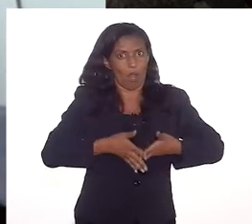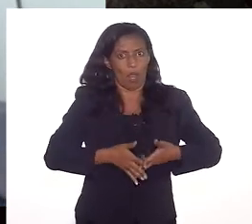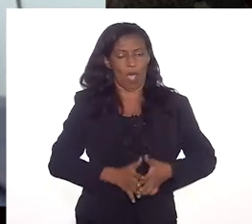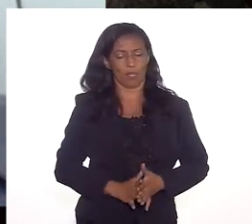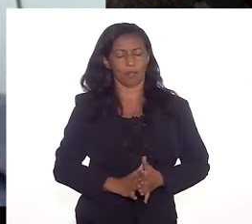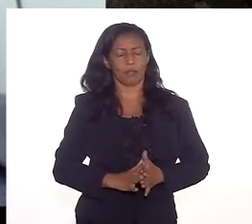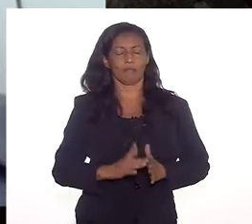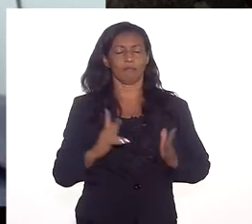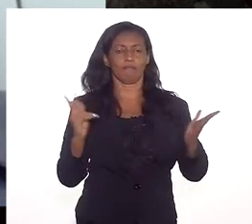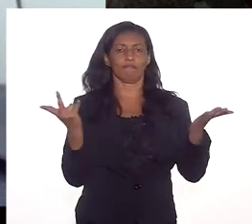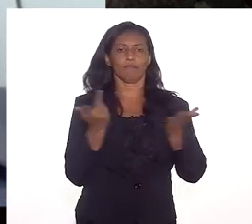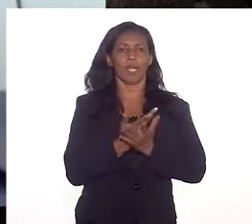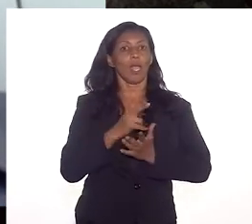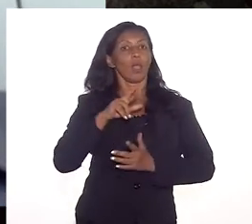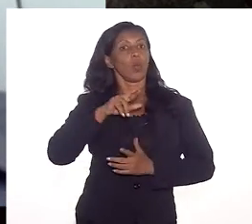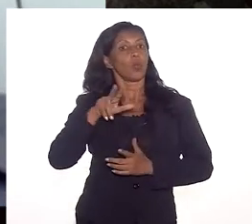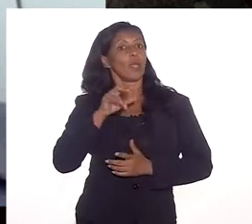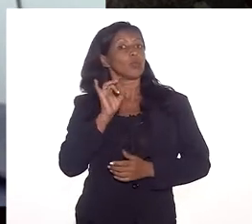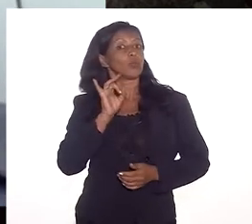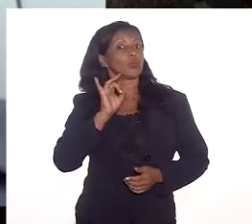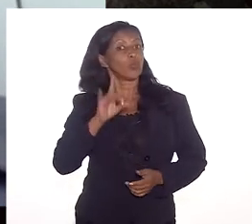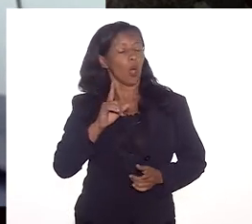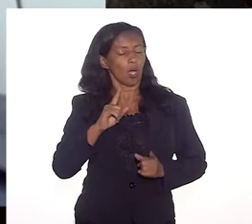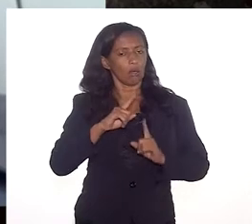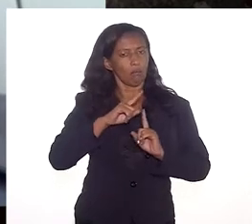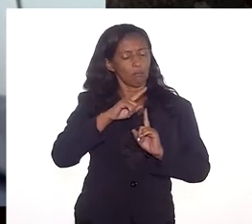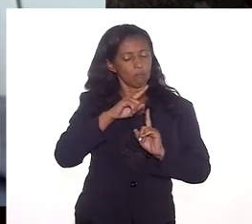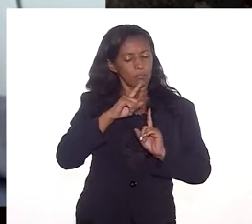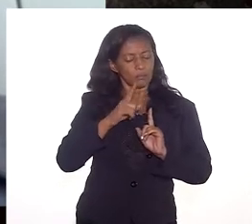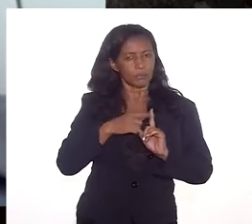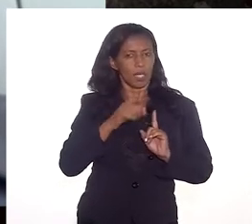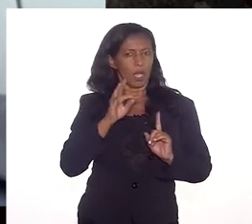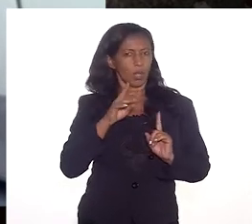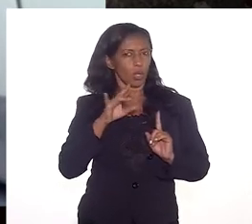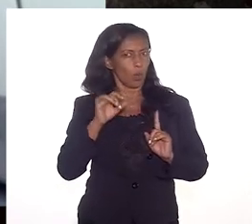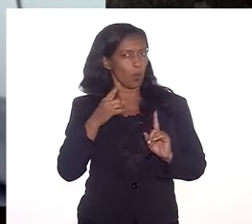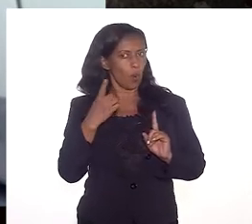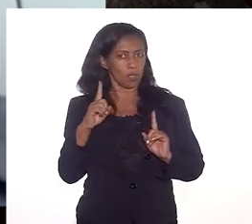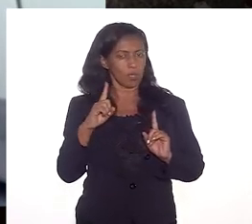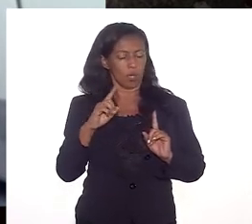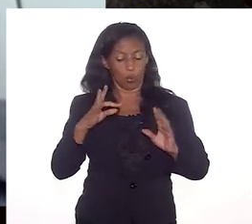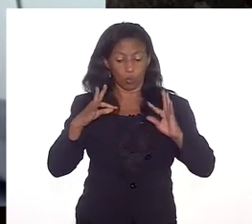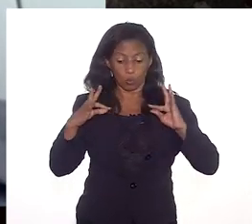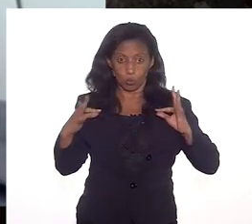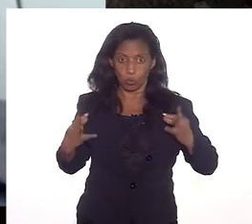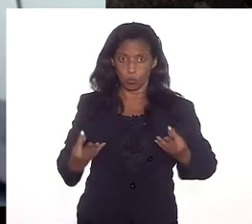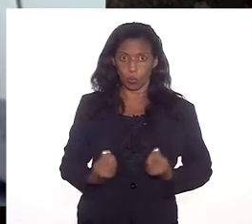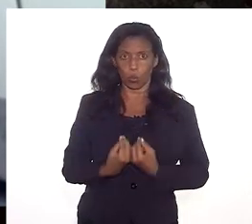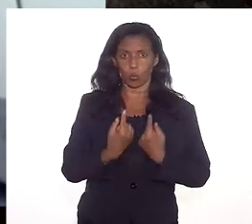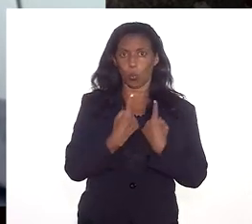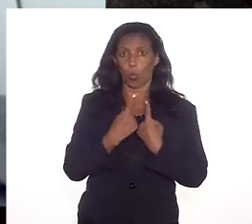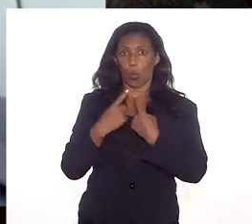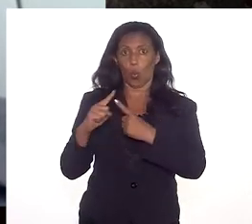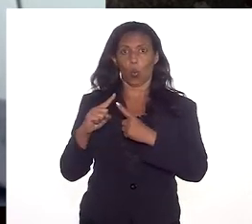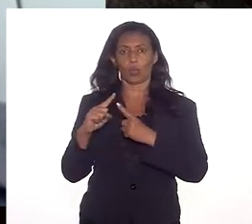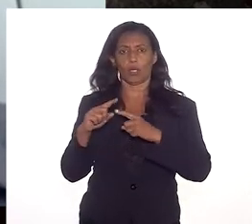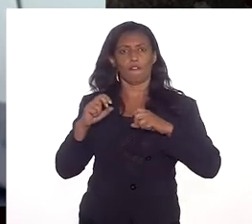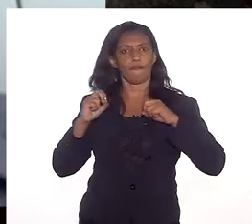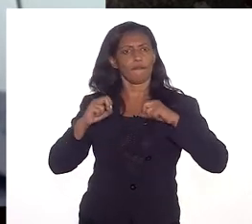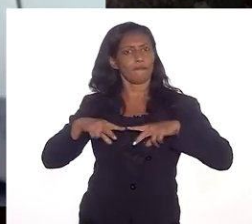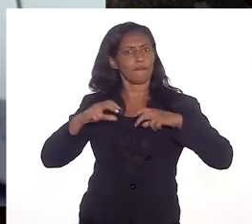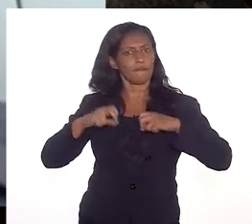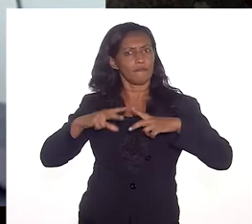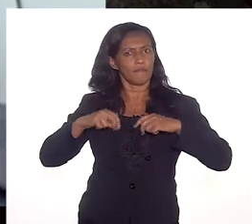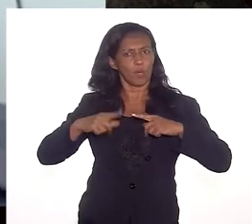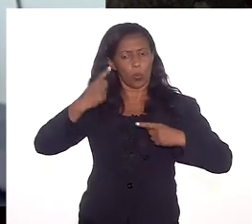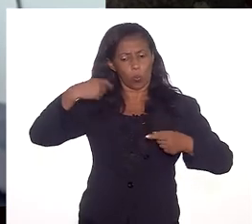parto. Mas não é só a trombose, não, tá? Toda aquela parte da defesa contra o próprio